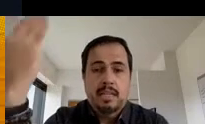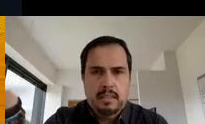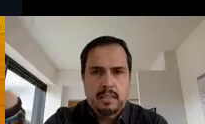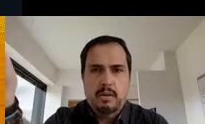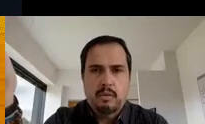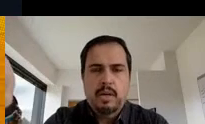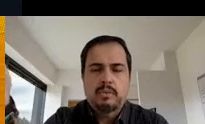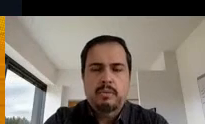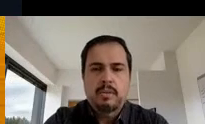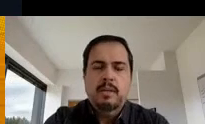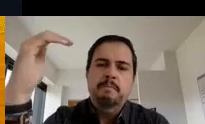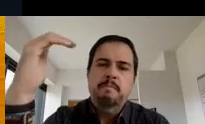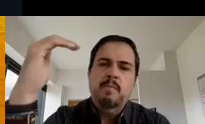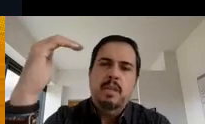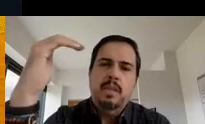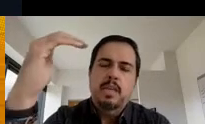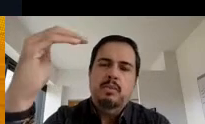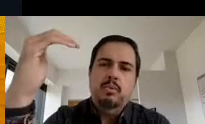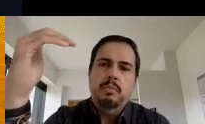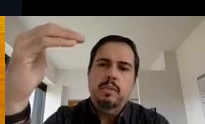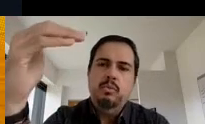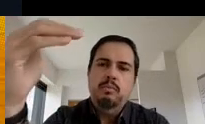realidade em grande escala no Brasil.